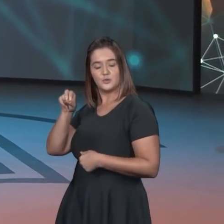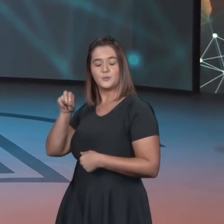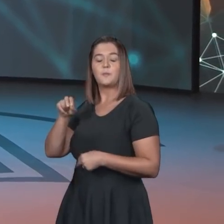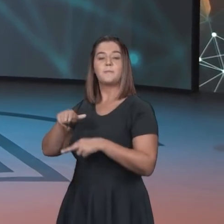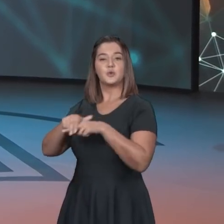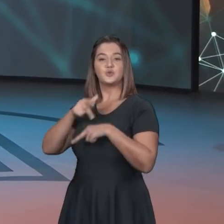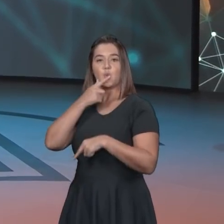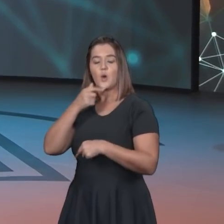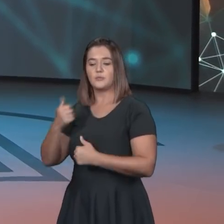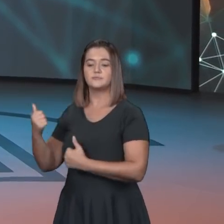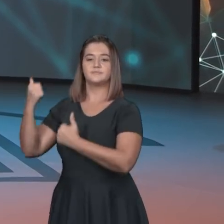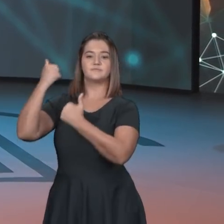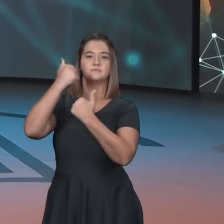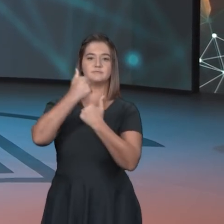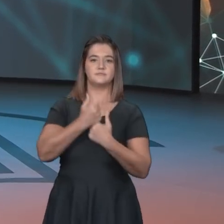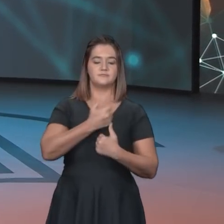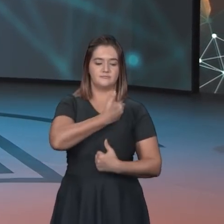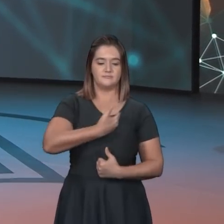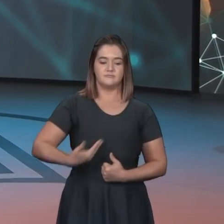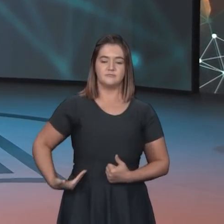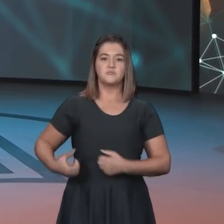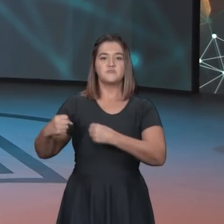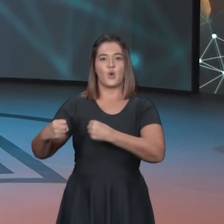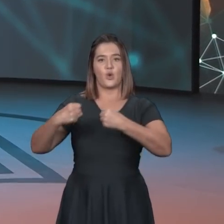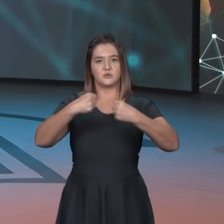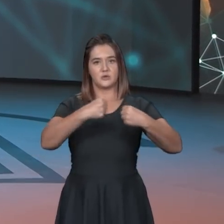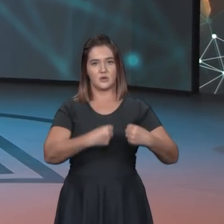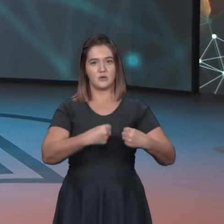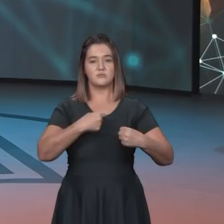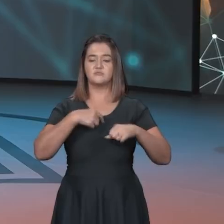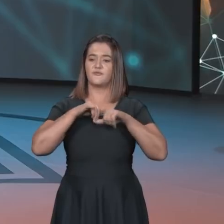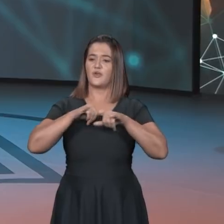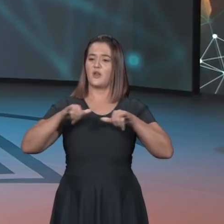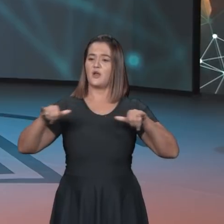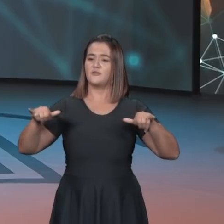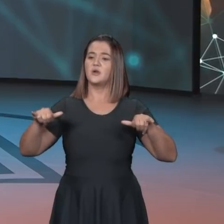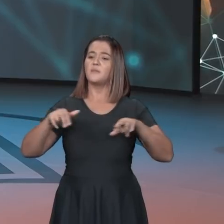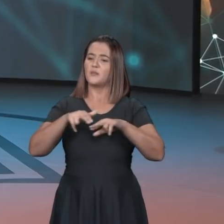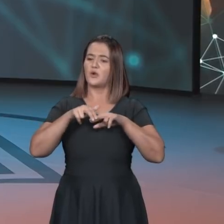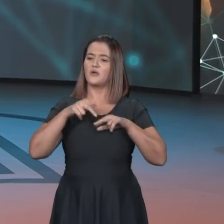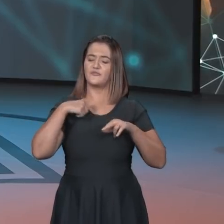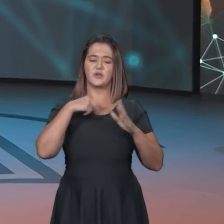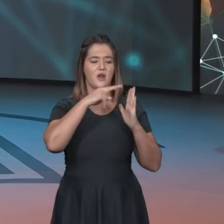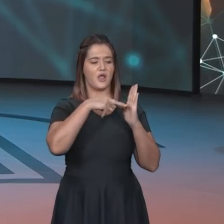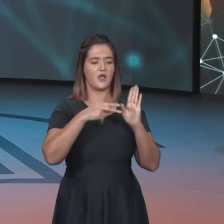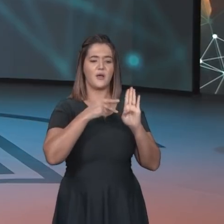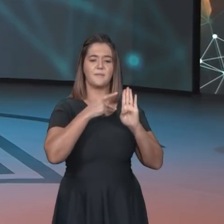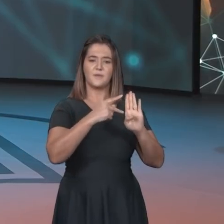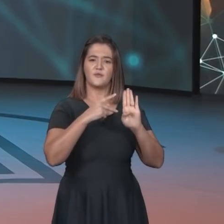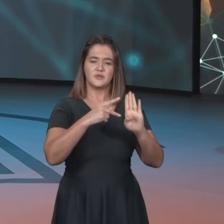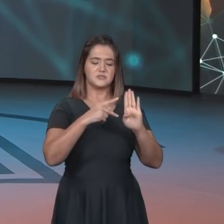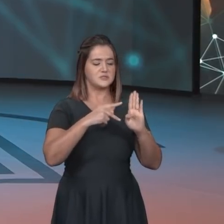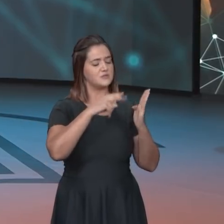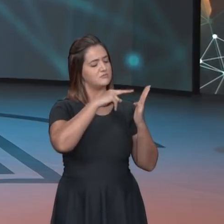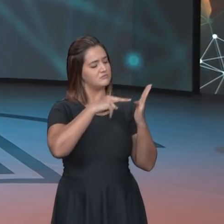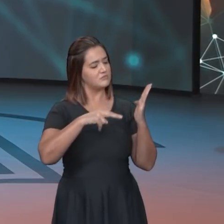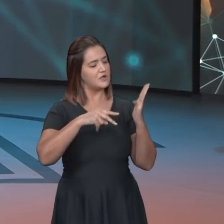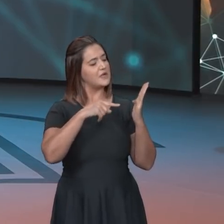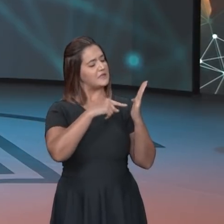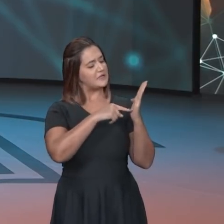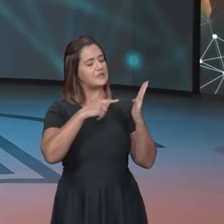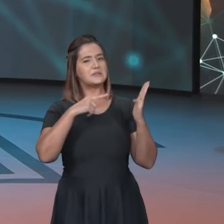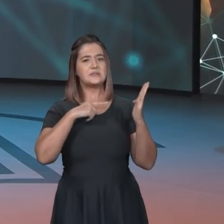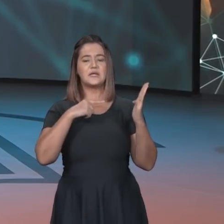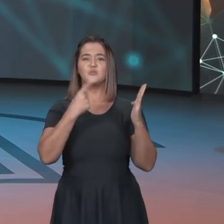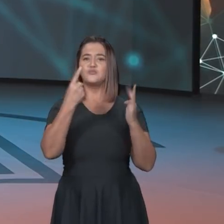subiu ao poder, ele dizia, de acordo com as antigas profecias, uma estrela anunciaria a vinda